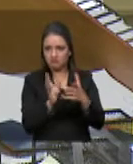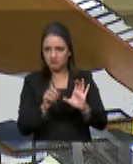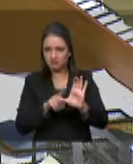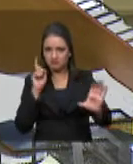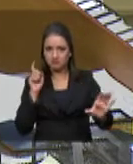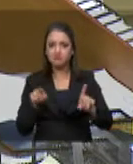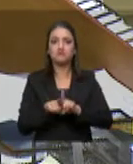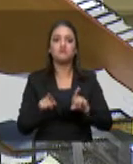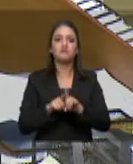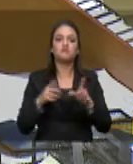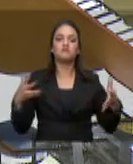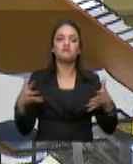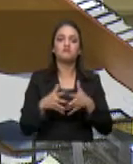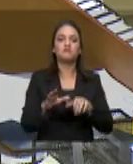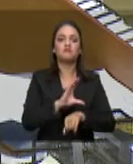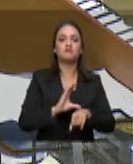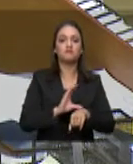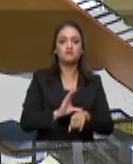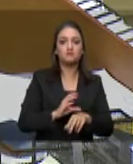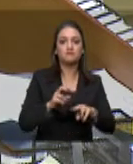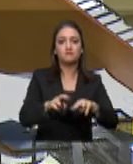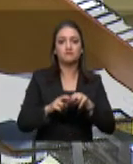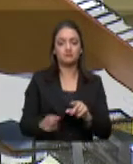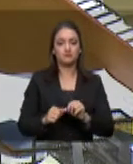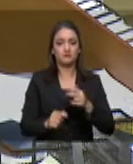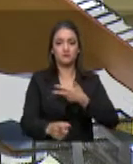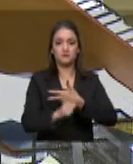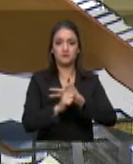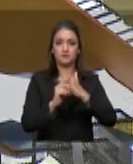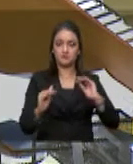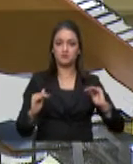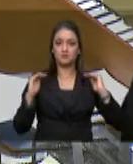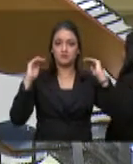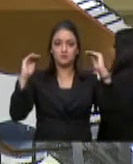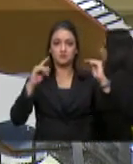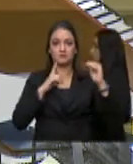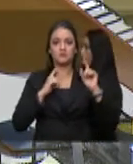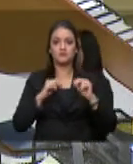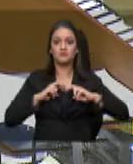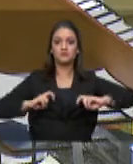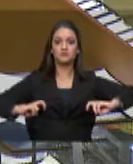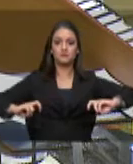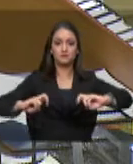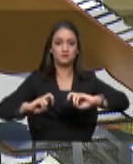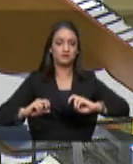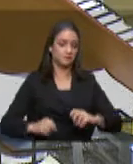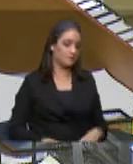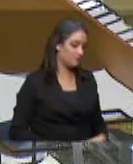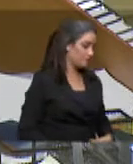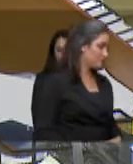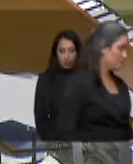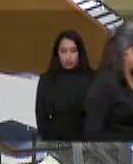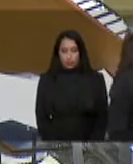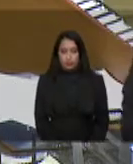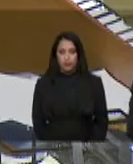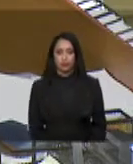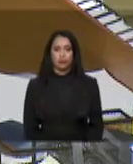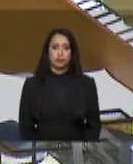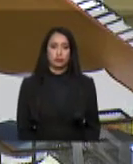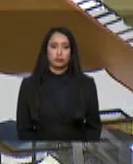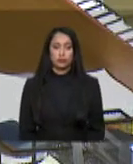a extinção por ato unilateralmente editado pelo chefe do Poder Executivo de órgão colegiado que, contando com menção em lei em sentido